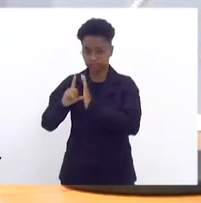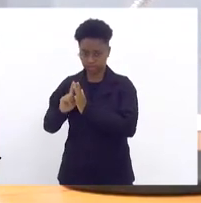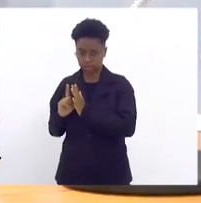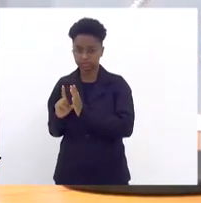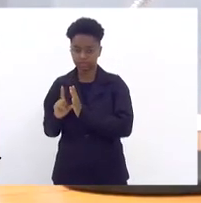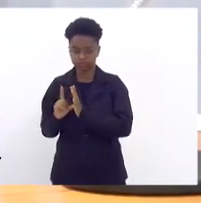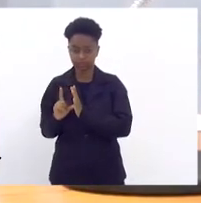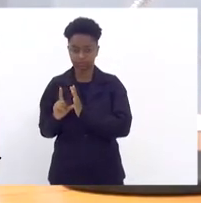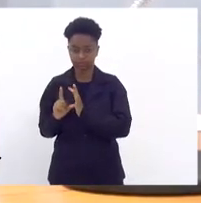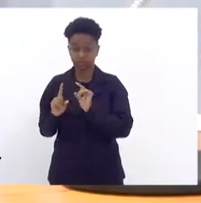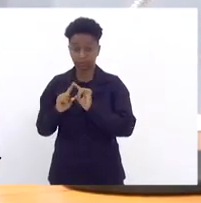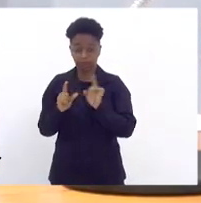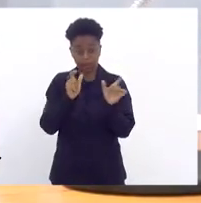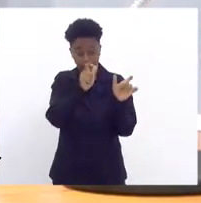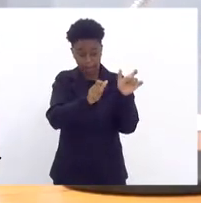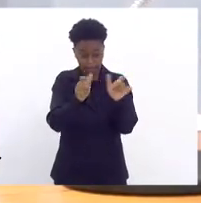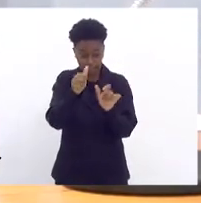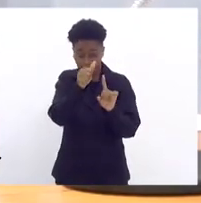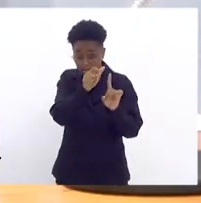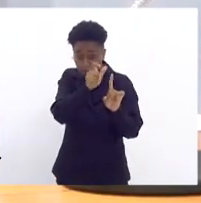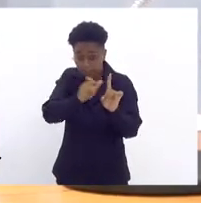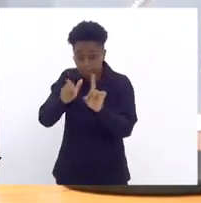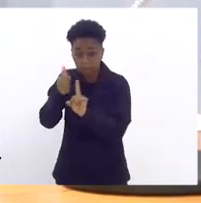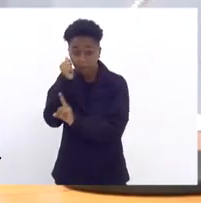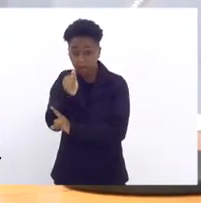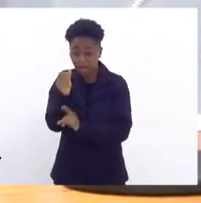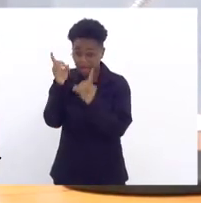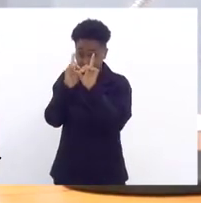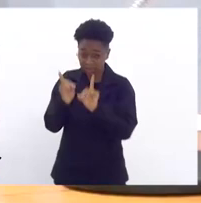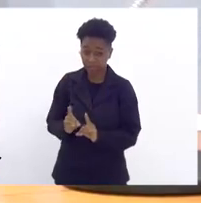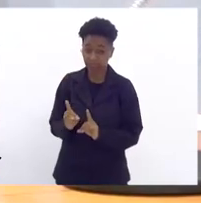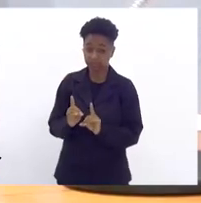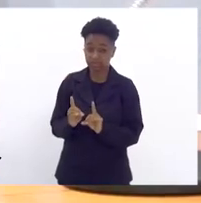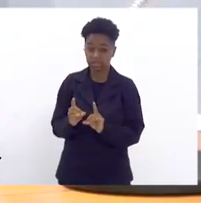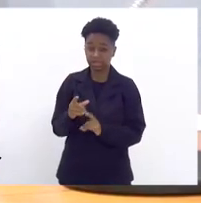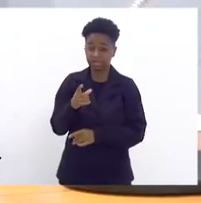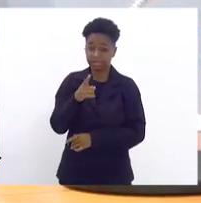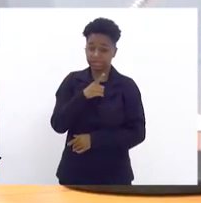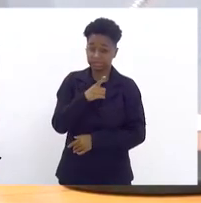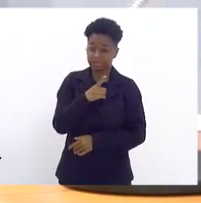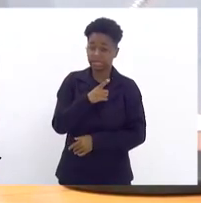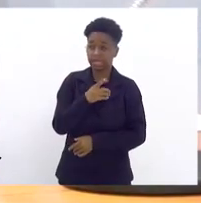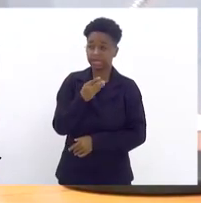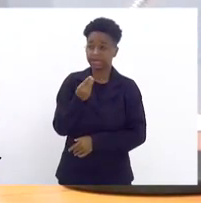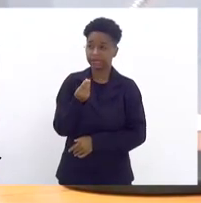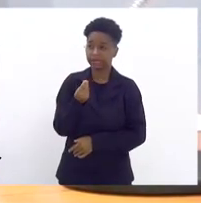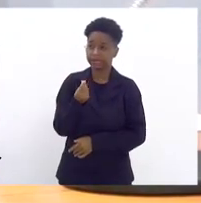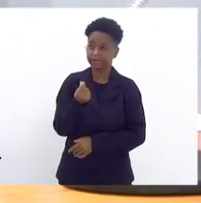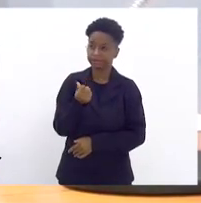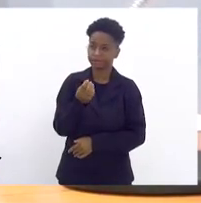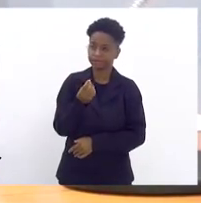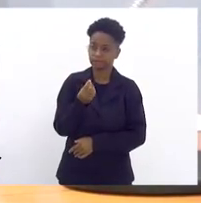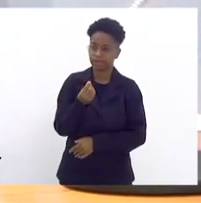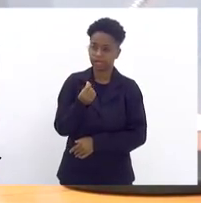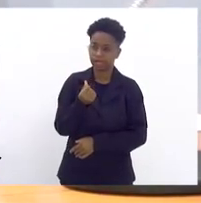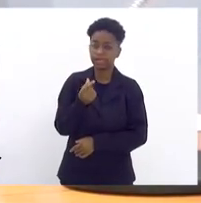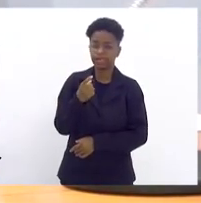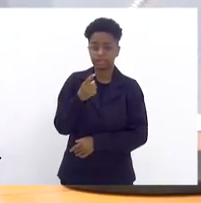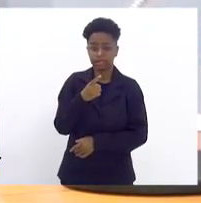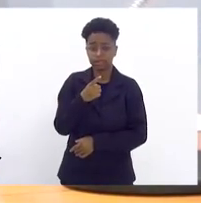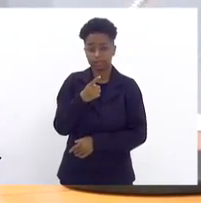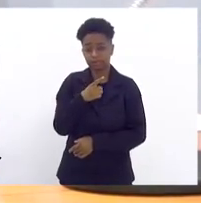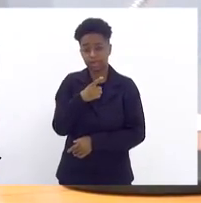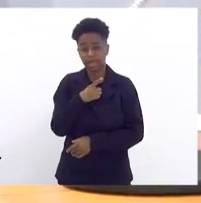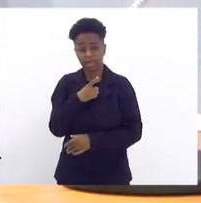e as mulheres com deficiência Elas têm toda todo o acesso a